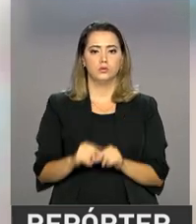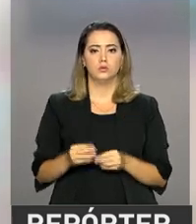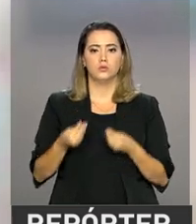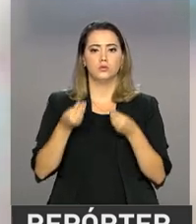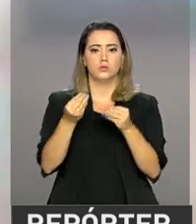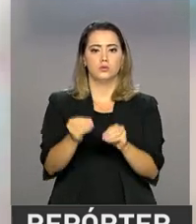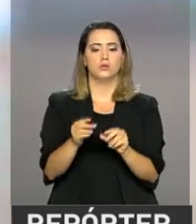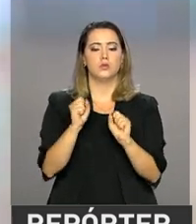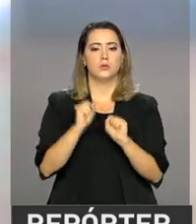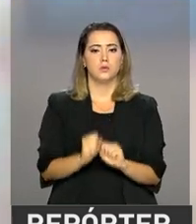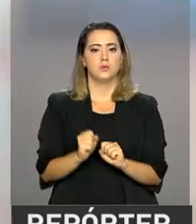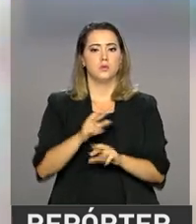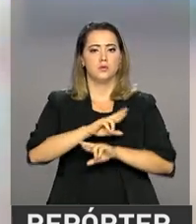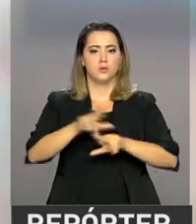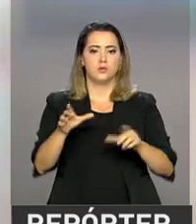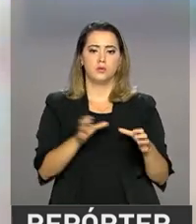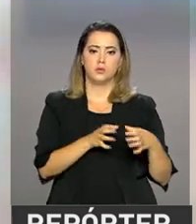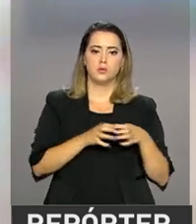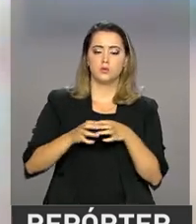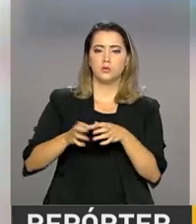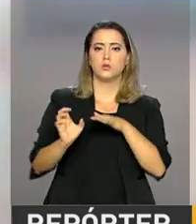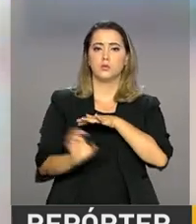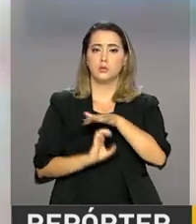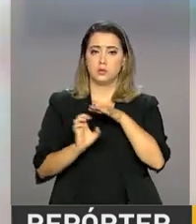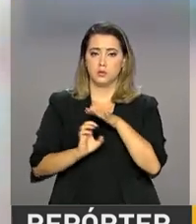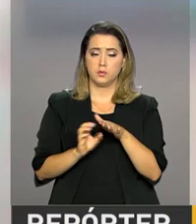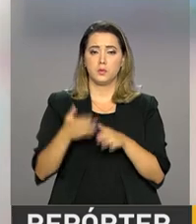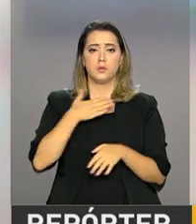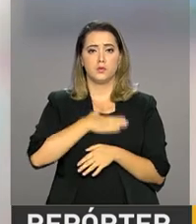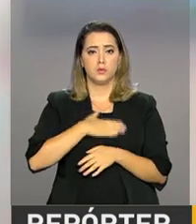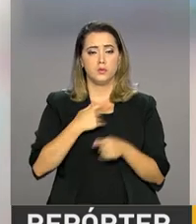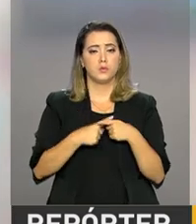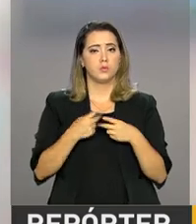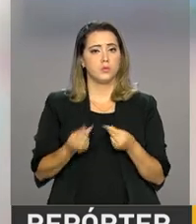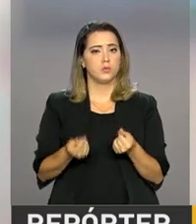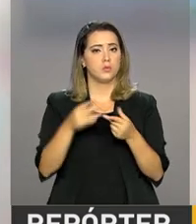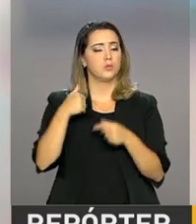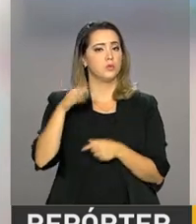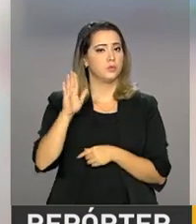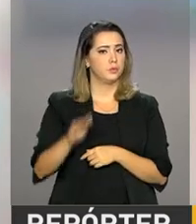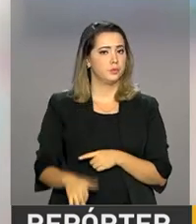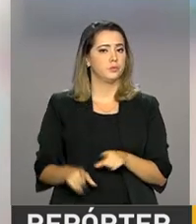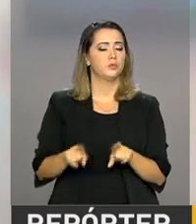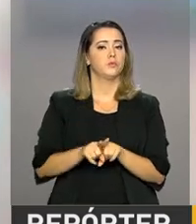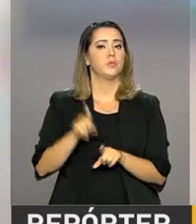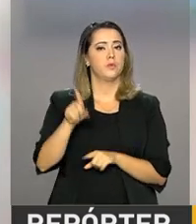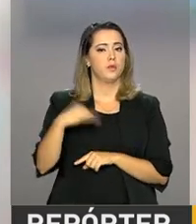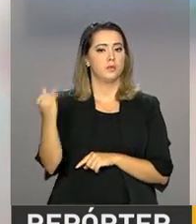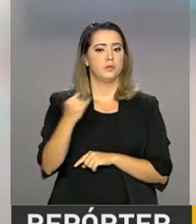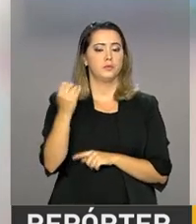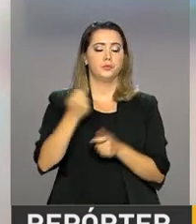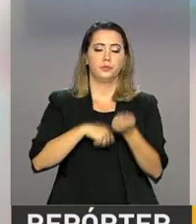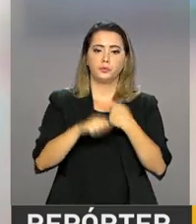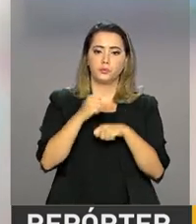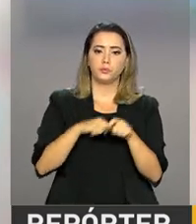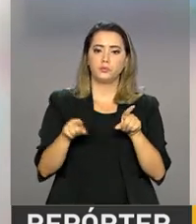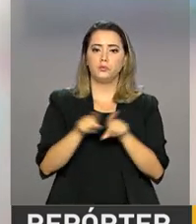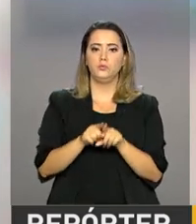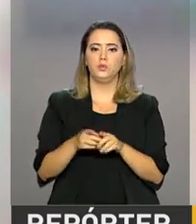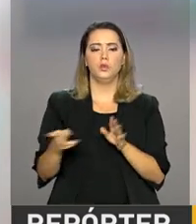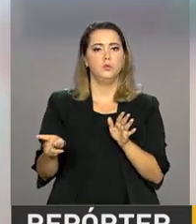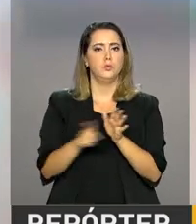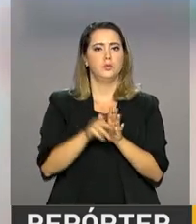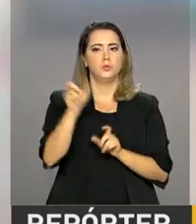para vários setores. Por exemplo, os empresários adoram porque o dinheiro fica mais barato. Então, para investimentos, isso é muito importante para a economia. Para os